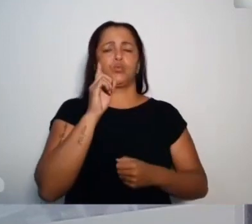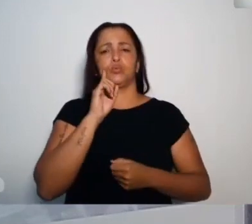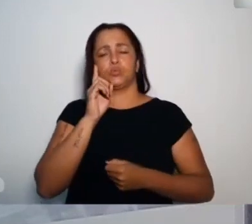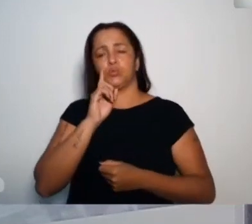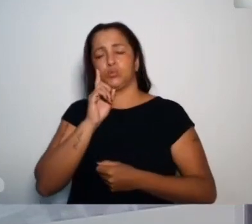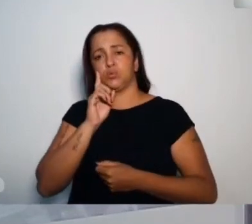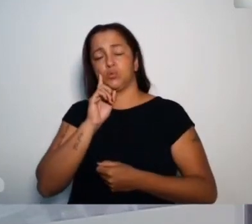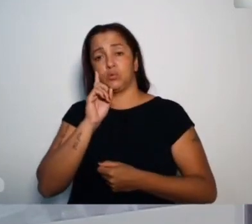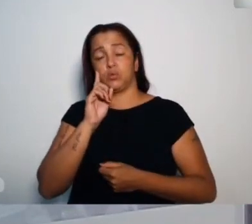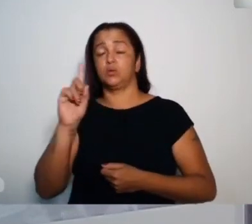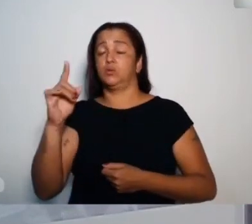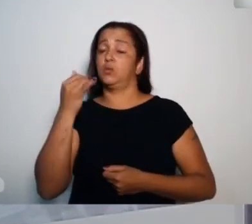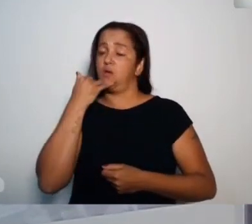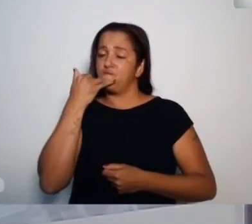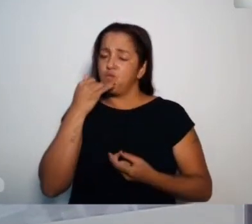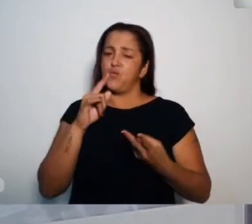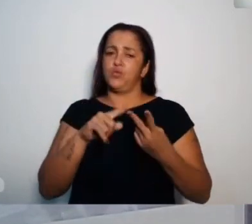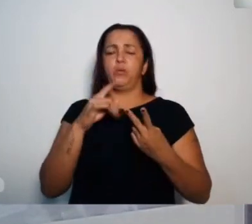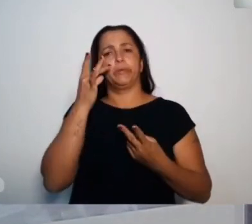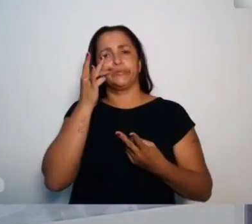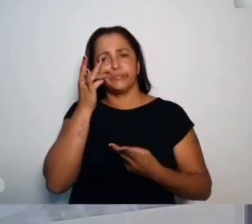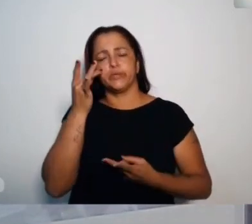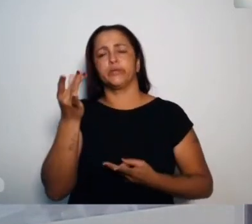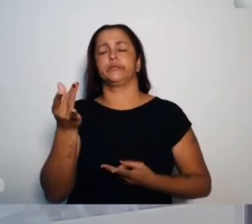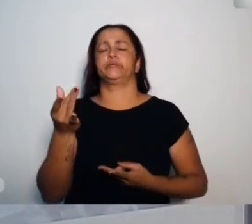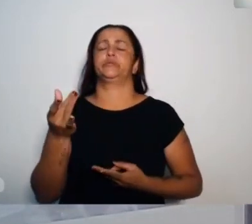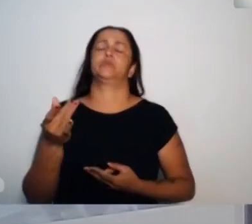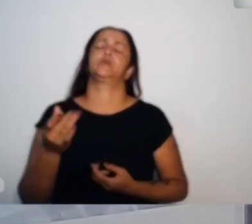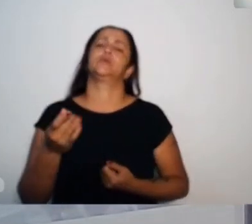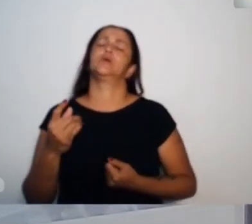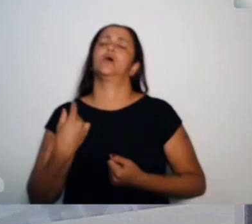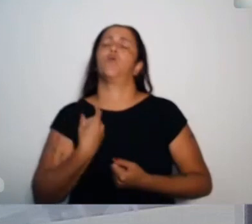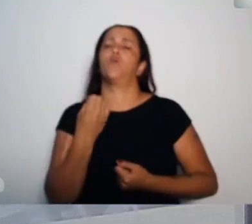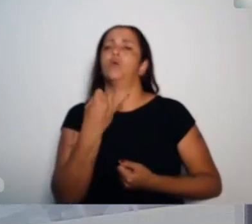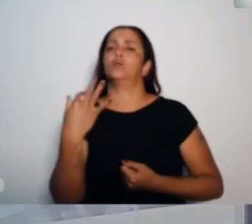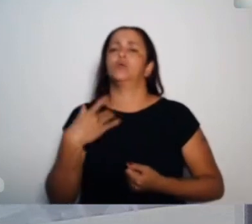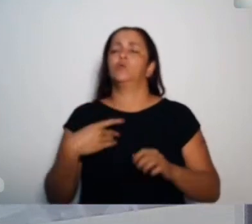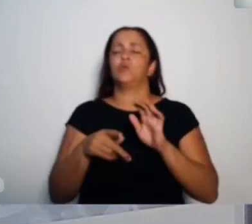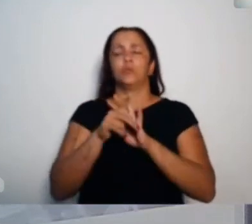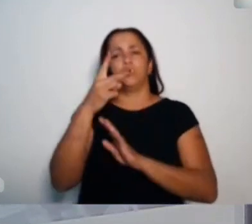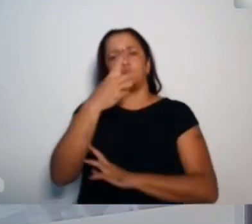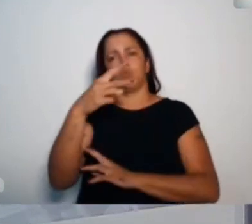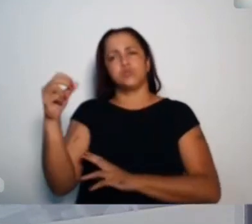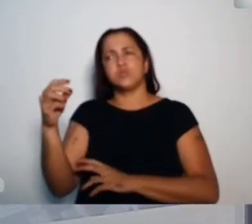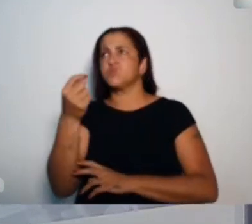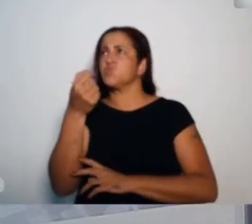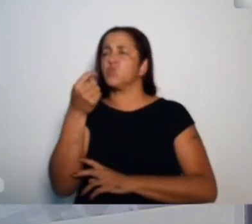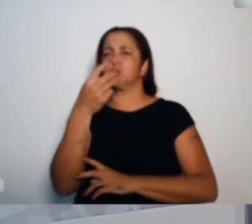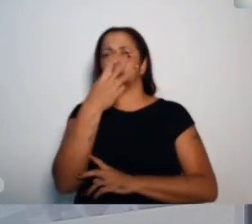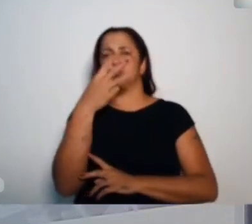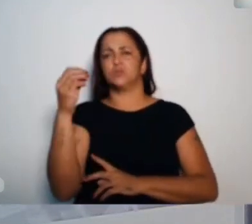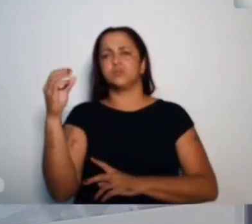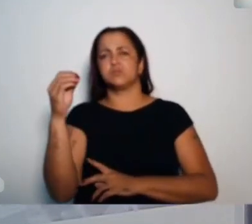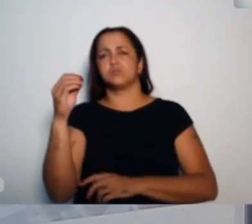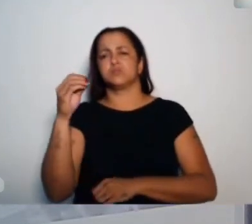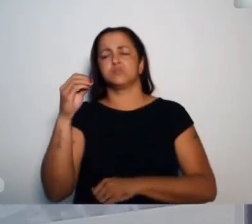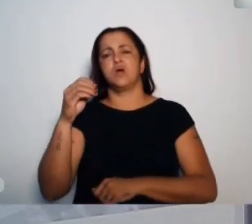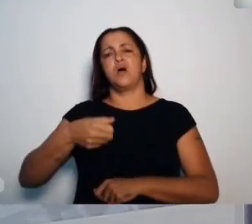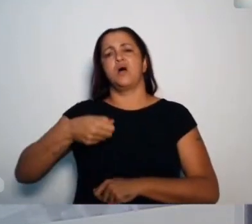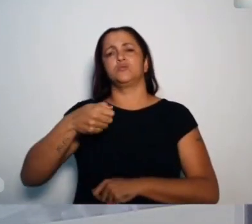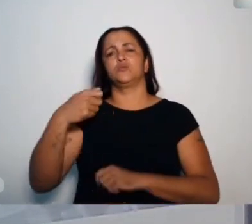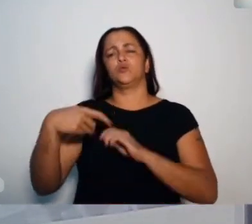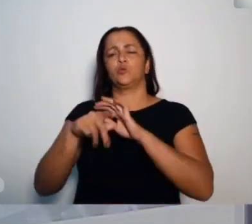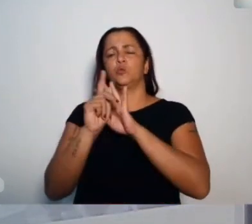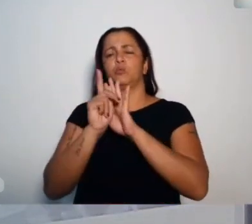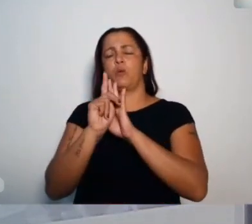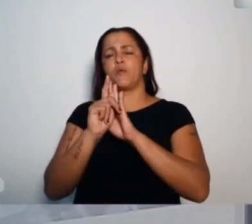do telefone, pessoalmente. Esse número de 200, quase 300 ações em média de cada vereador